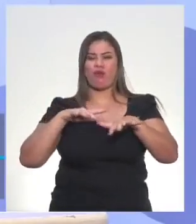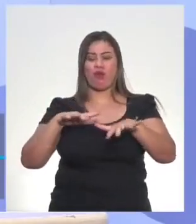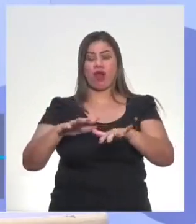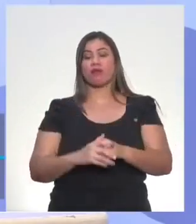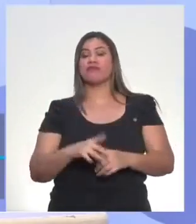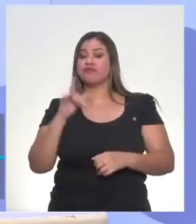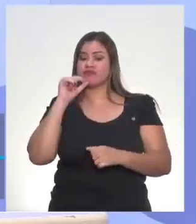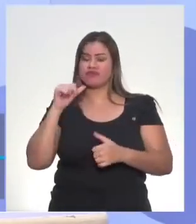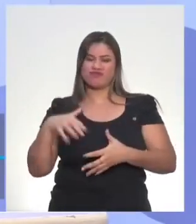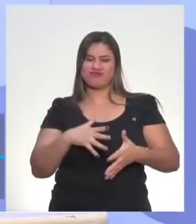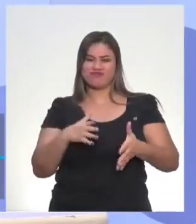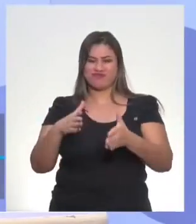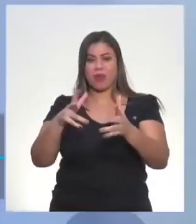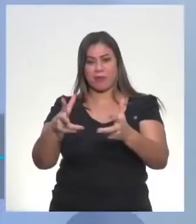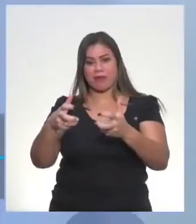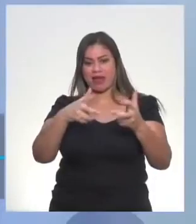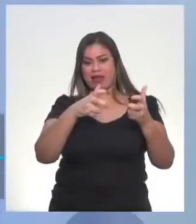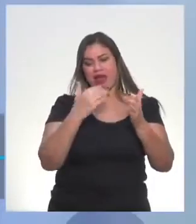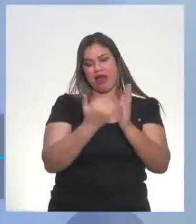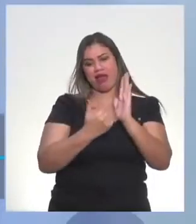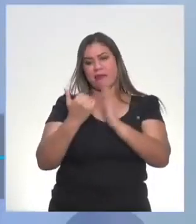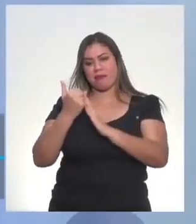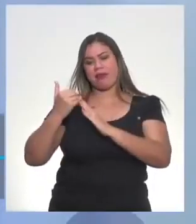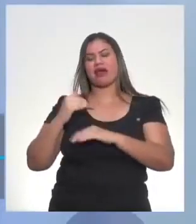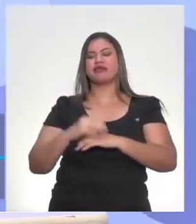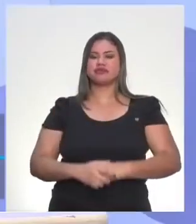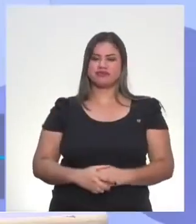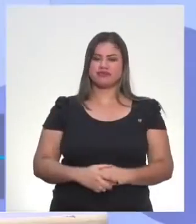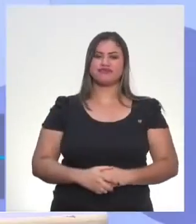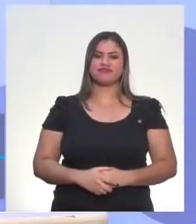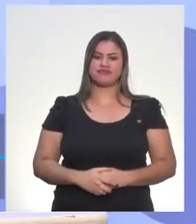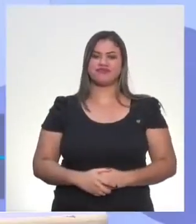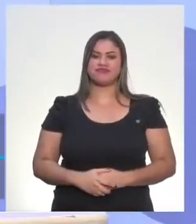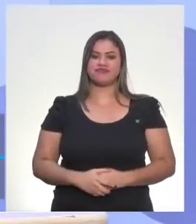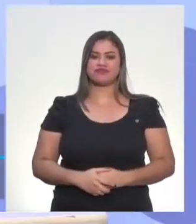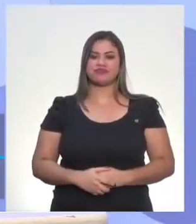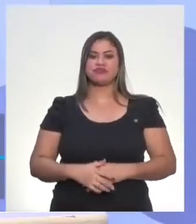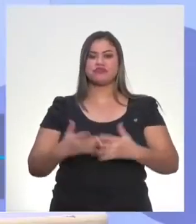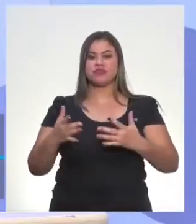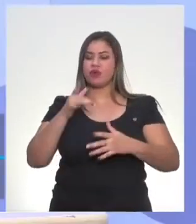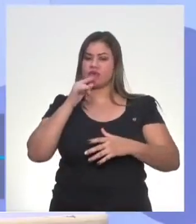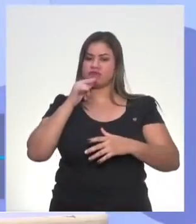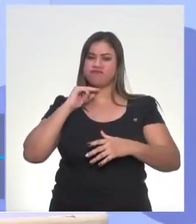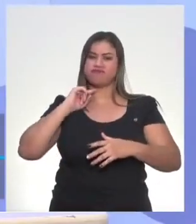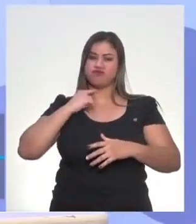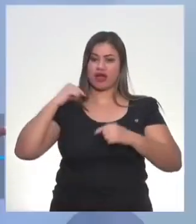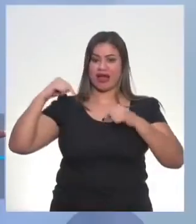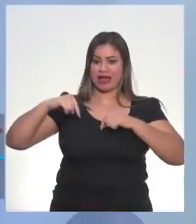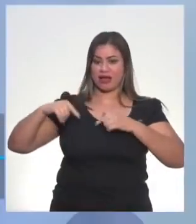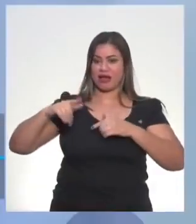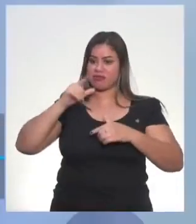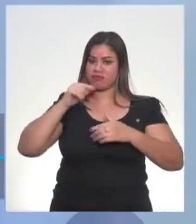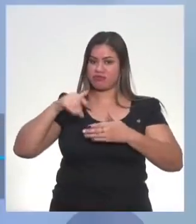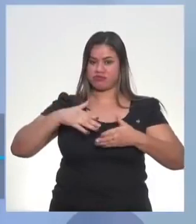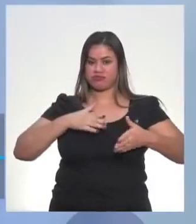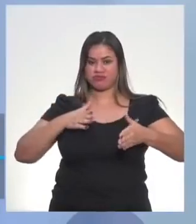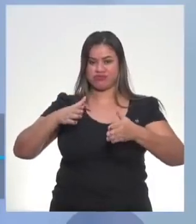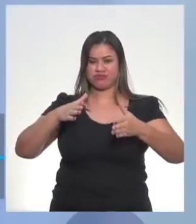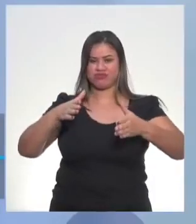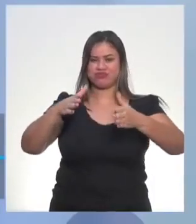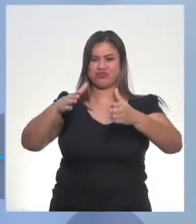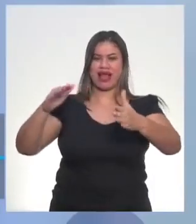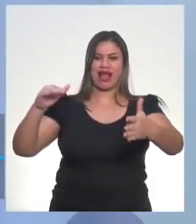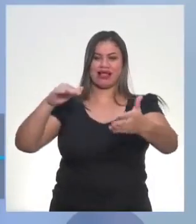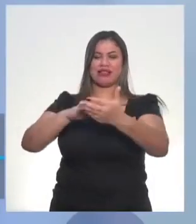ele é poluído numa dada cidade, né? E ele continua viajando com toda a poluição para cidades vizinhas, né? Até chegar ao mar, né? Então, essa